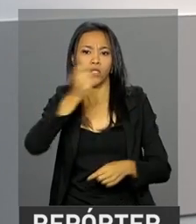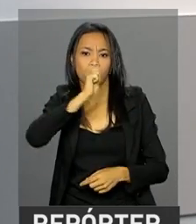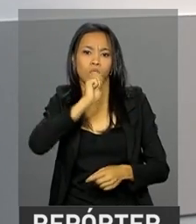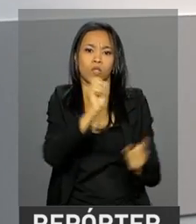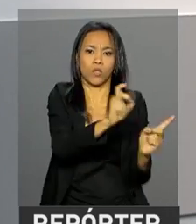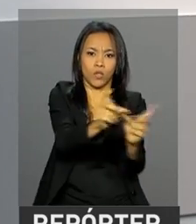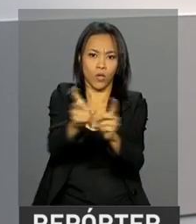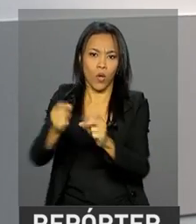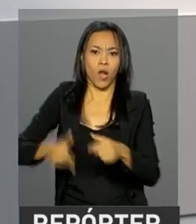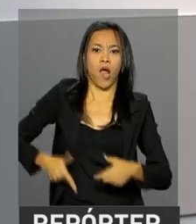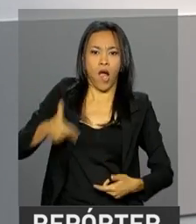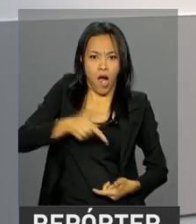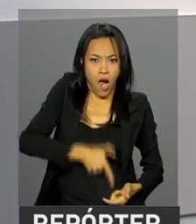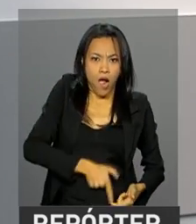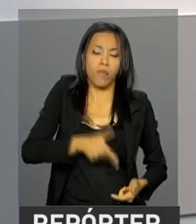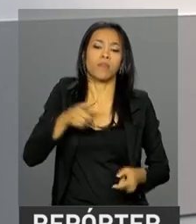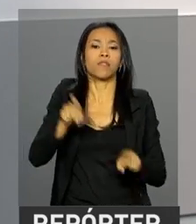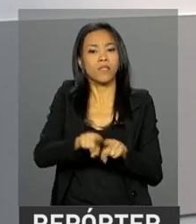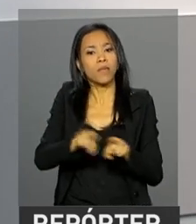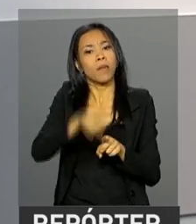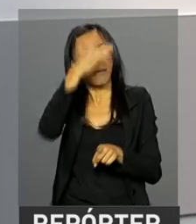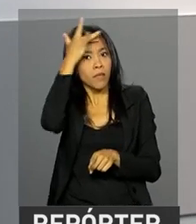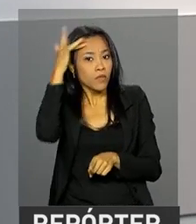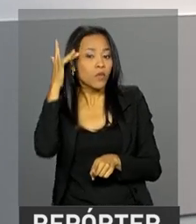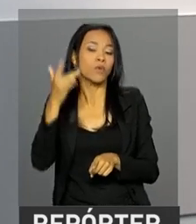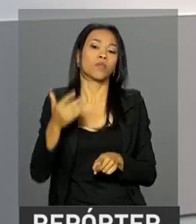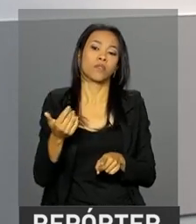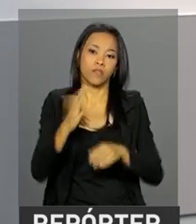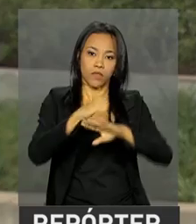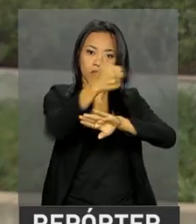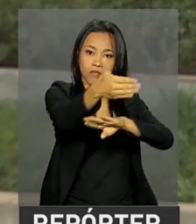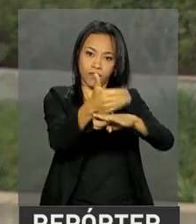drogas, armas e pessoas nas fronteiras do país.